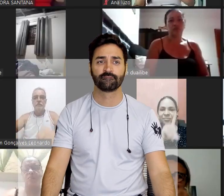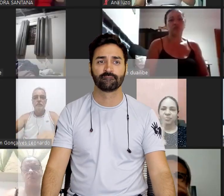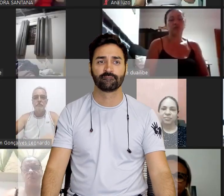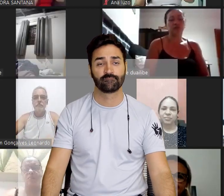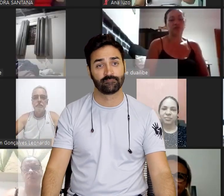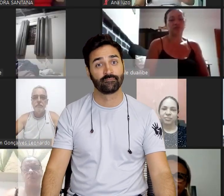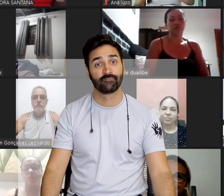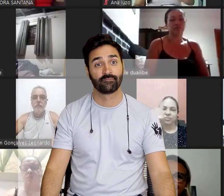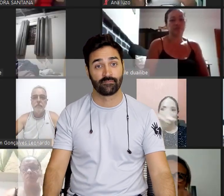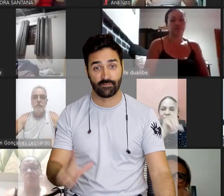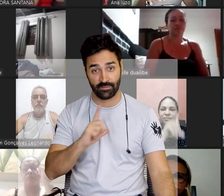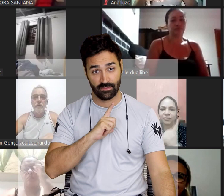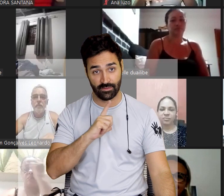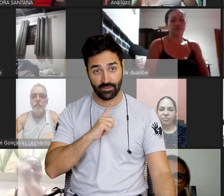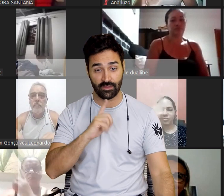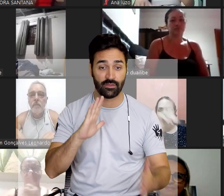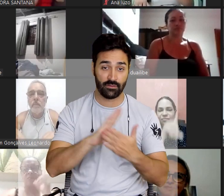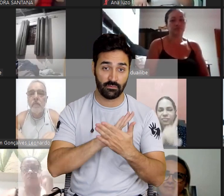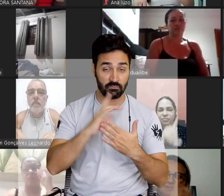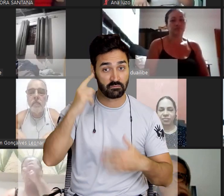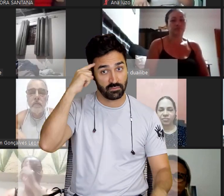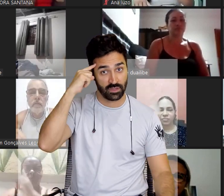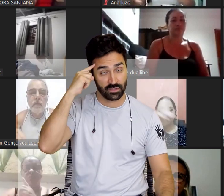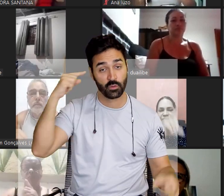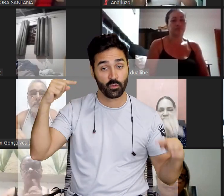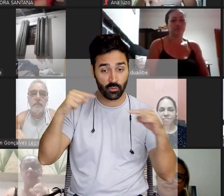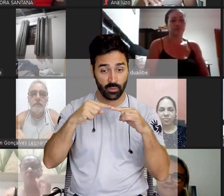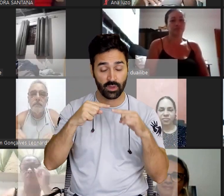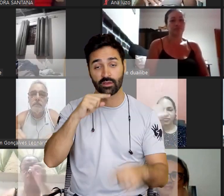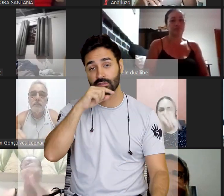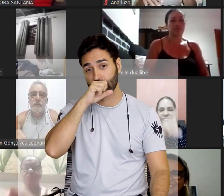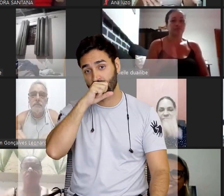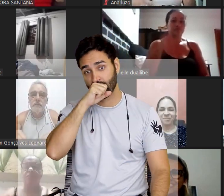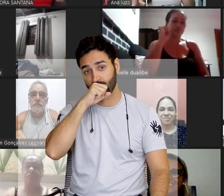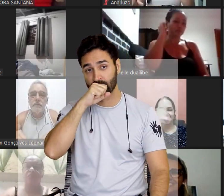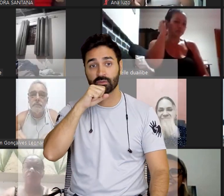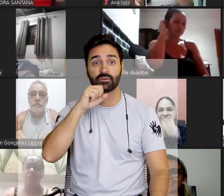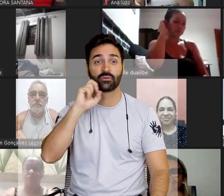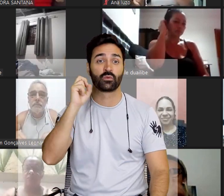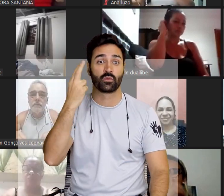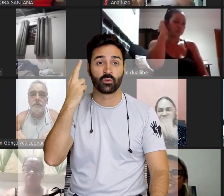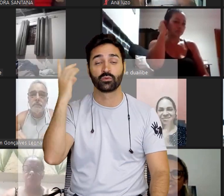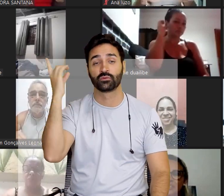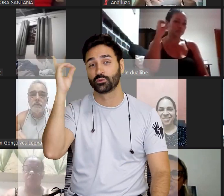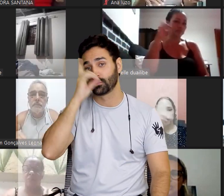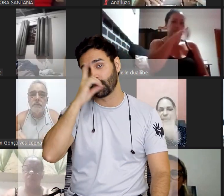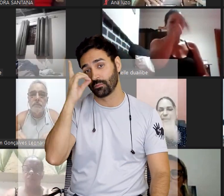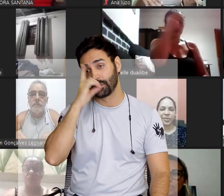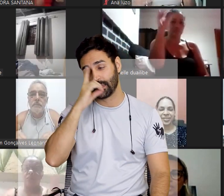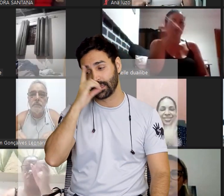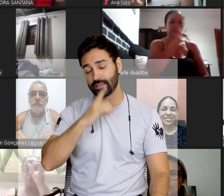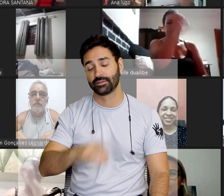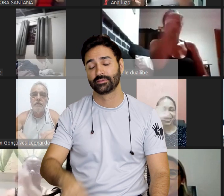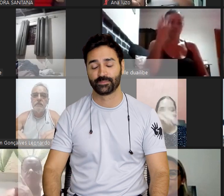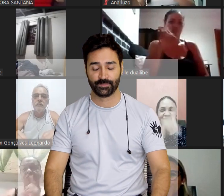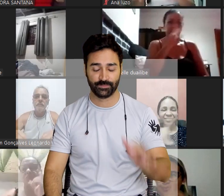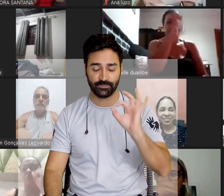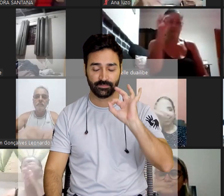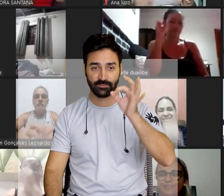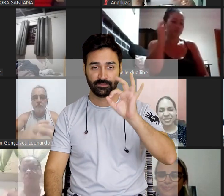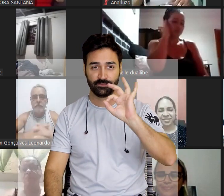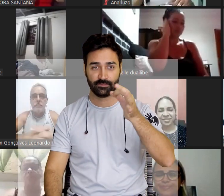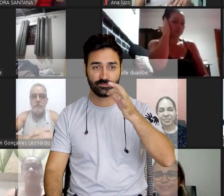Tem gente que acha que combina com sábado e tem gente que acha que combina com domingo, isso